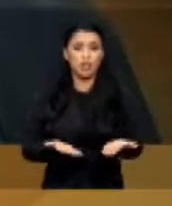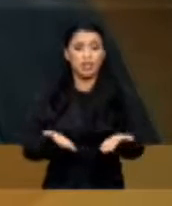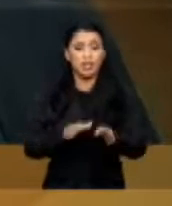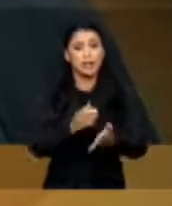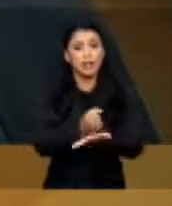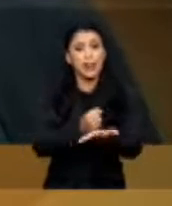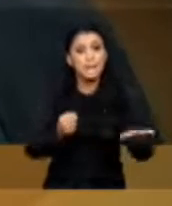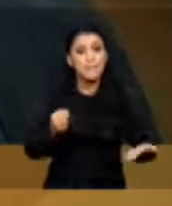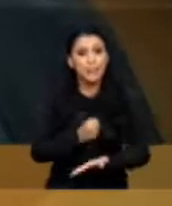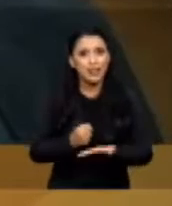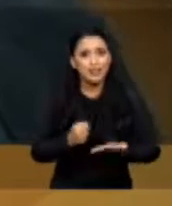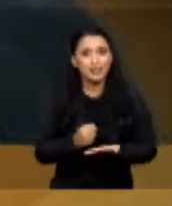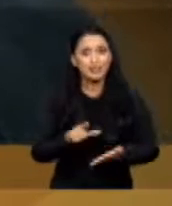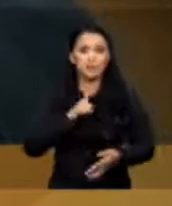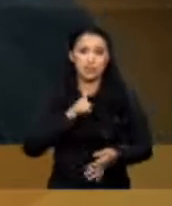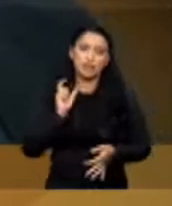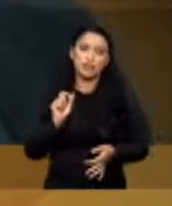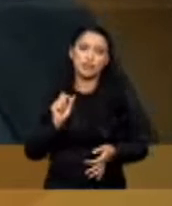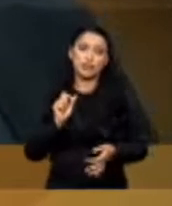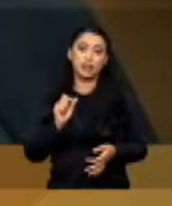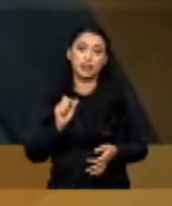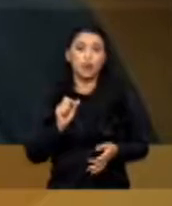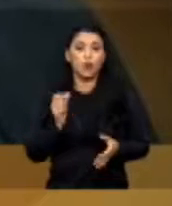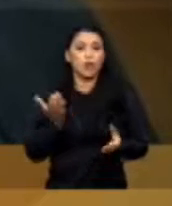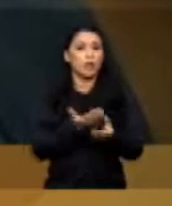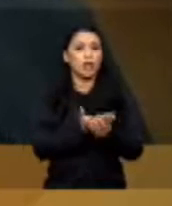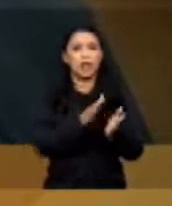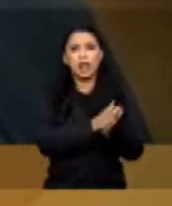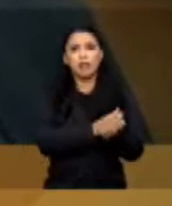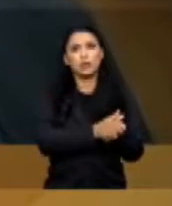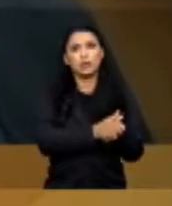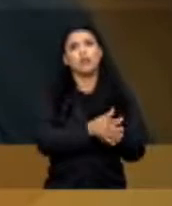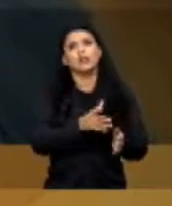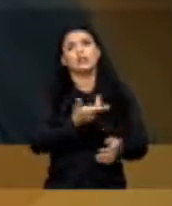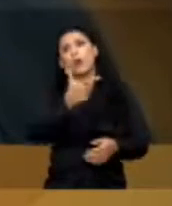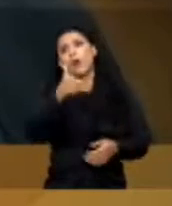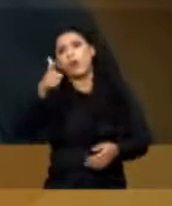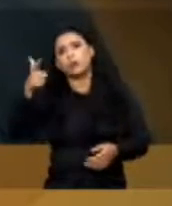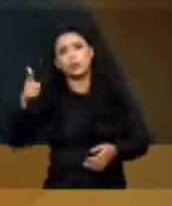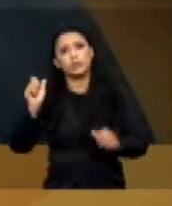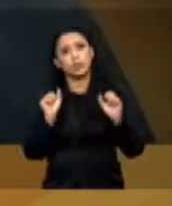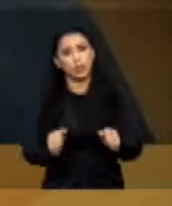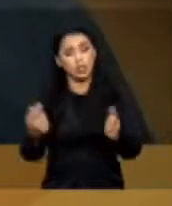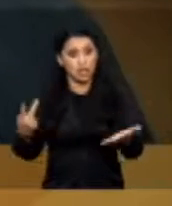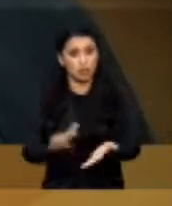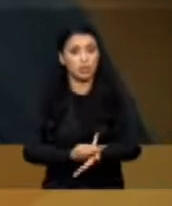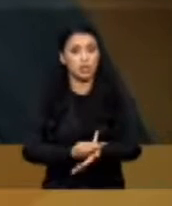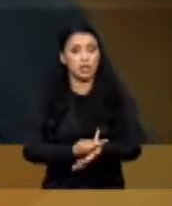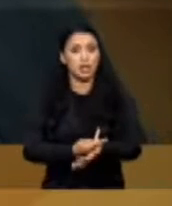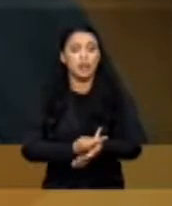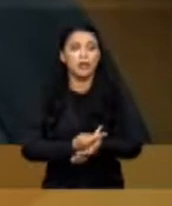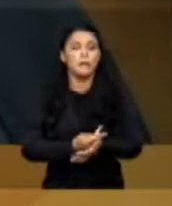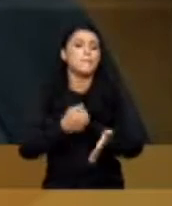vez que este fenômeno, este é um caso de muitos outros que temos visto tornar-se frequente